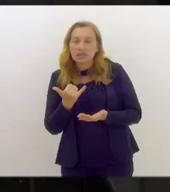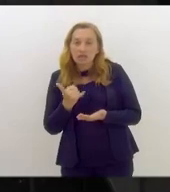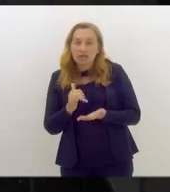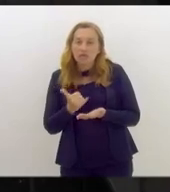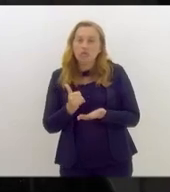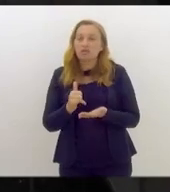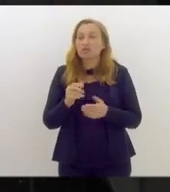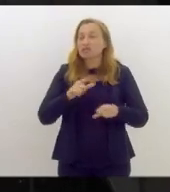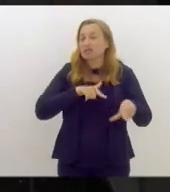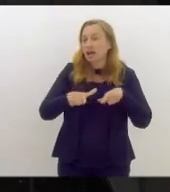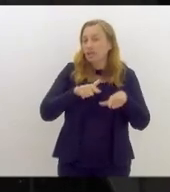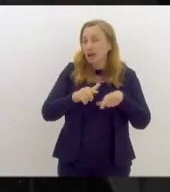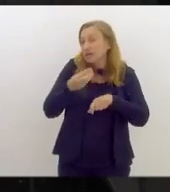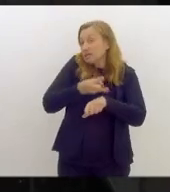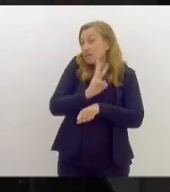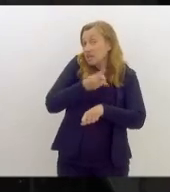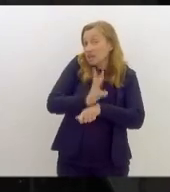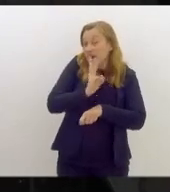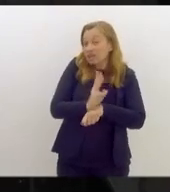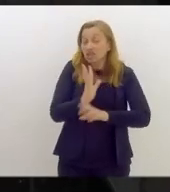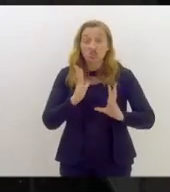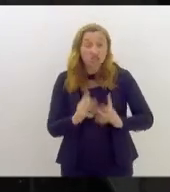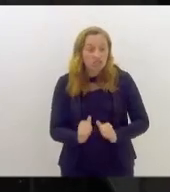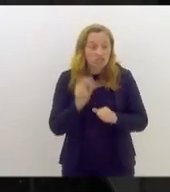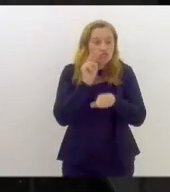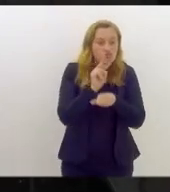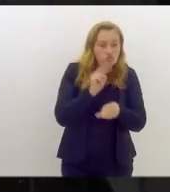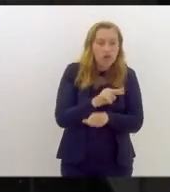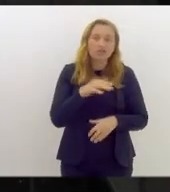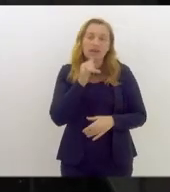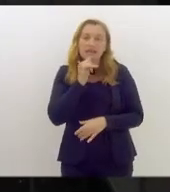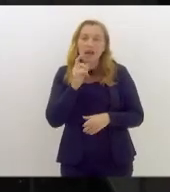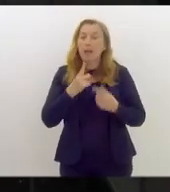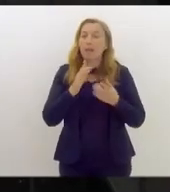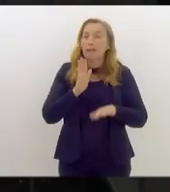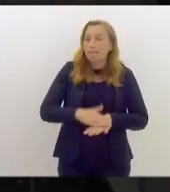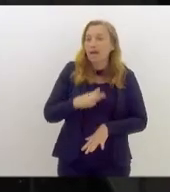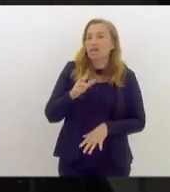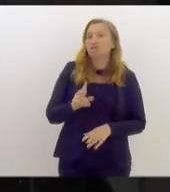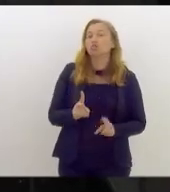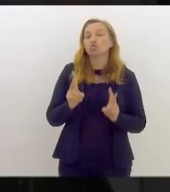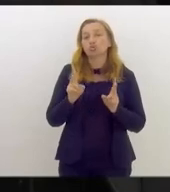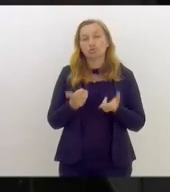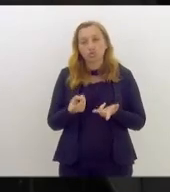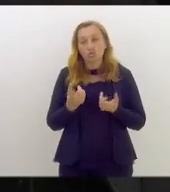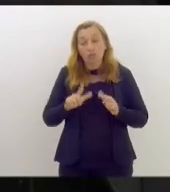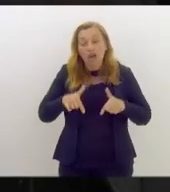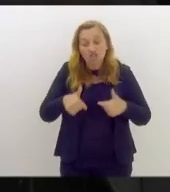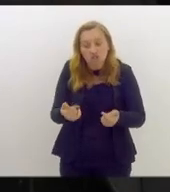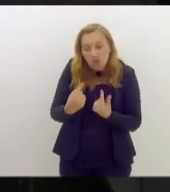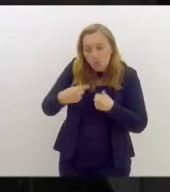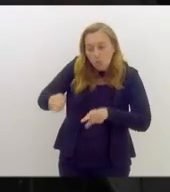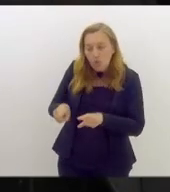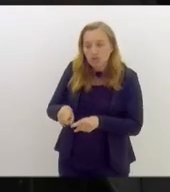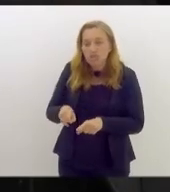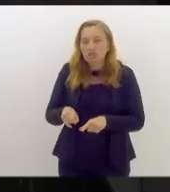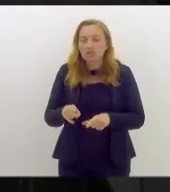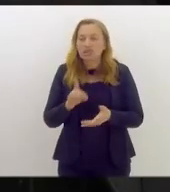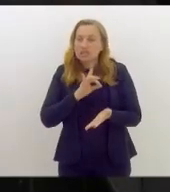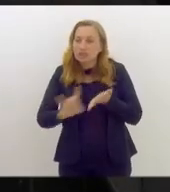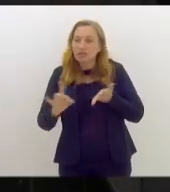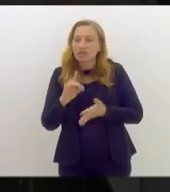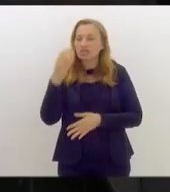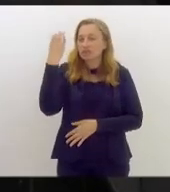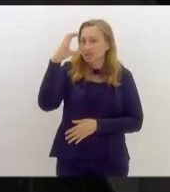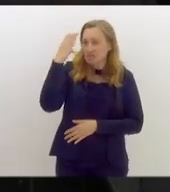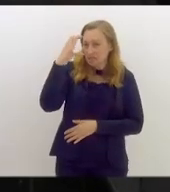terceirizados de limpeza e de vigilância por exemplo é mais um ataque desse governo inimigo da ciência inimigo